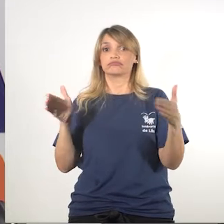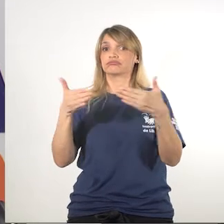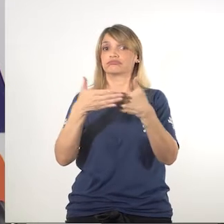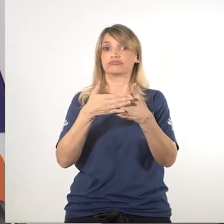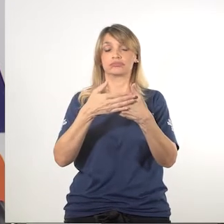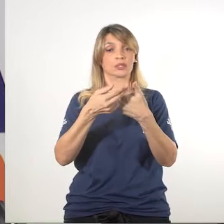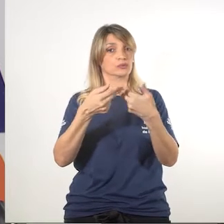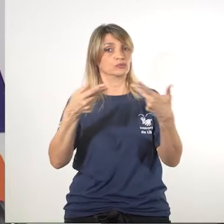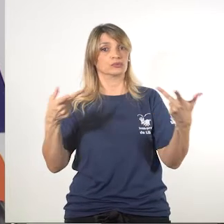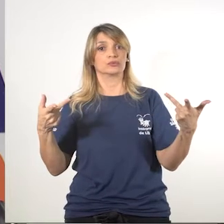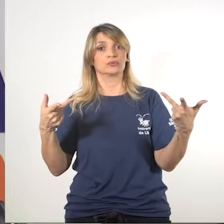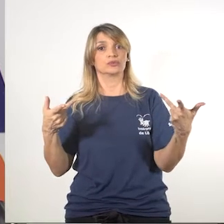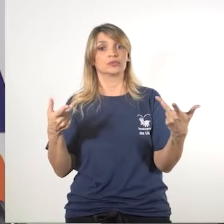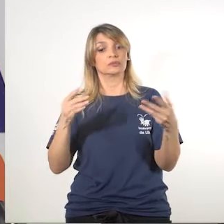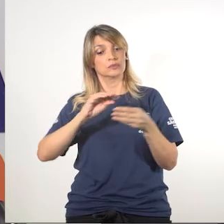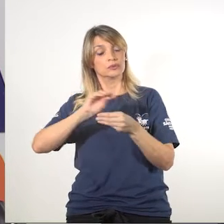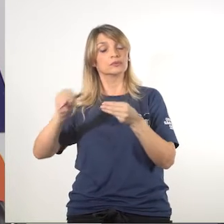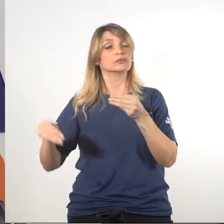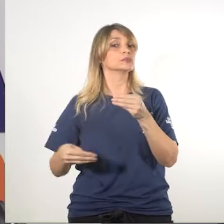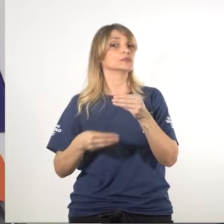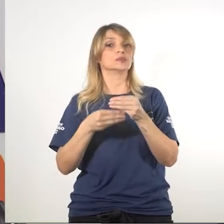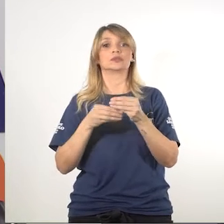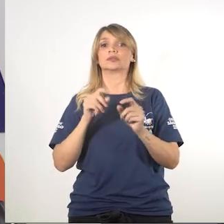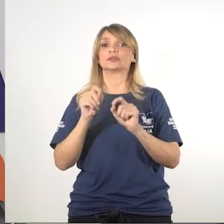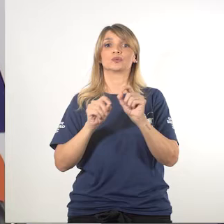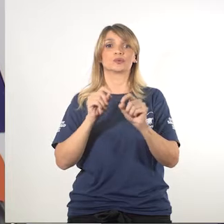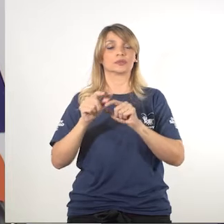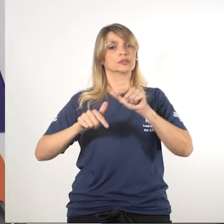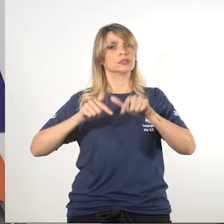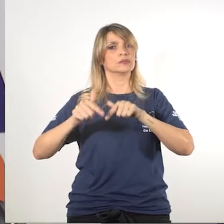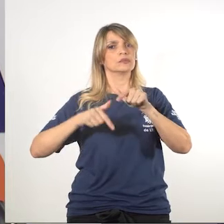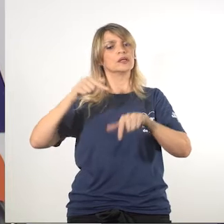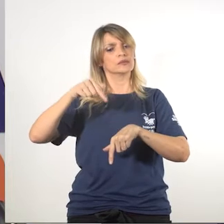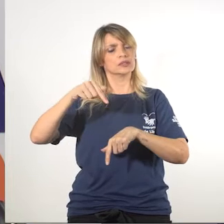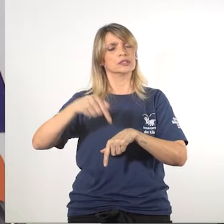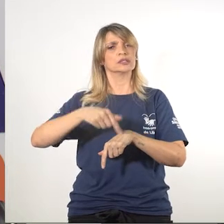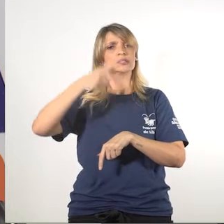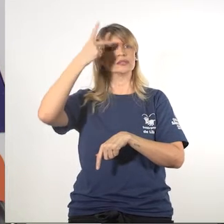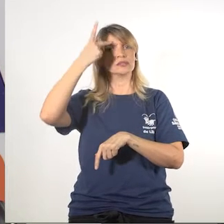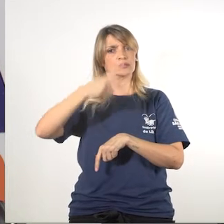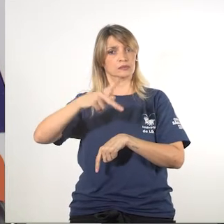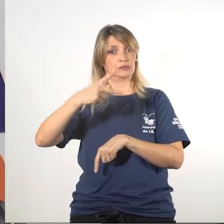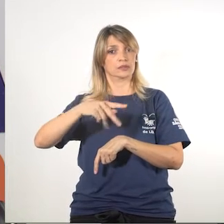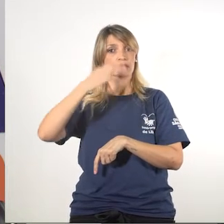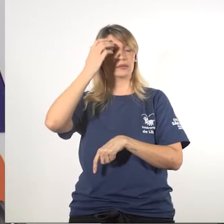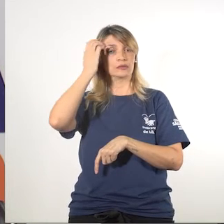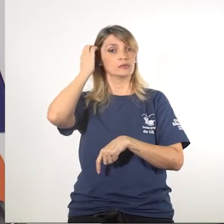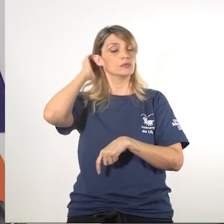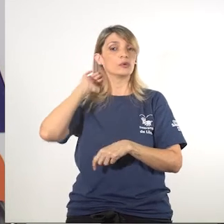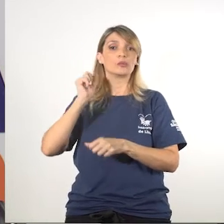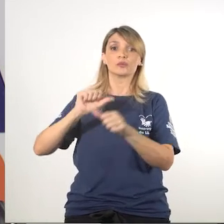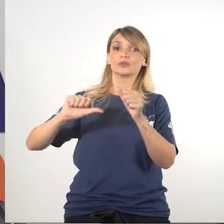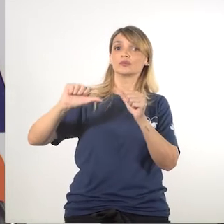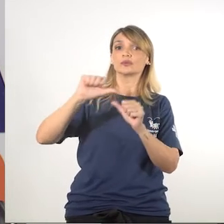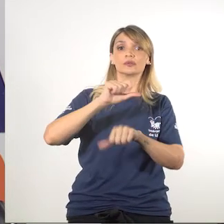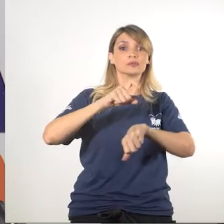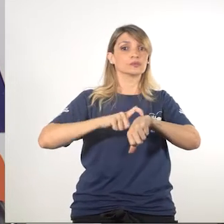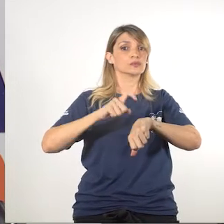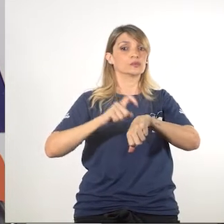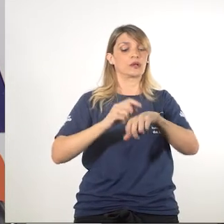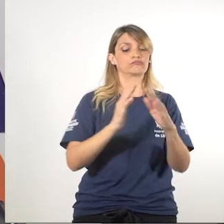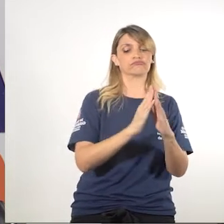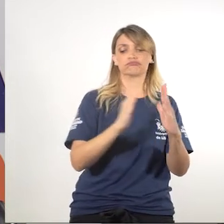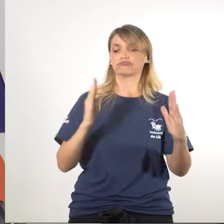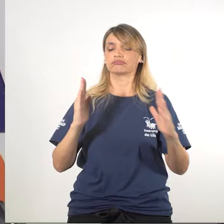Então, para poder complementar essa ação do Estado de São Paulo, nós mudamos o horário de rodízio. Se a